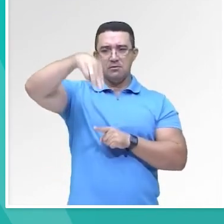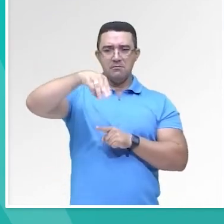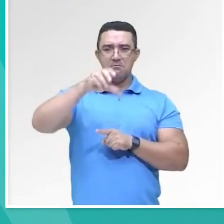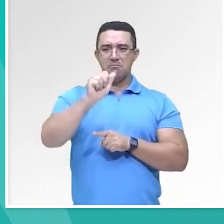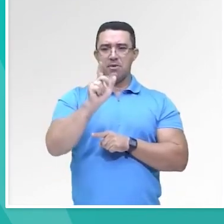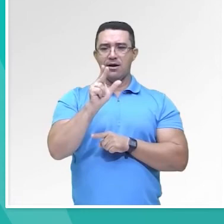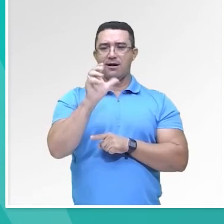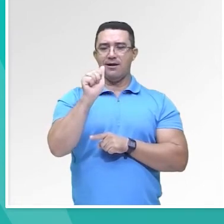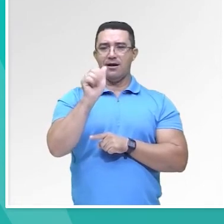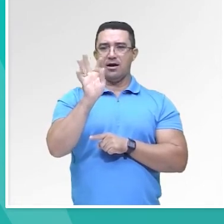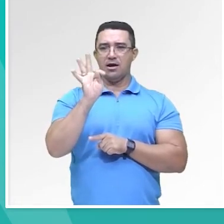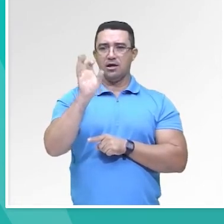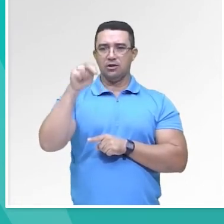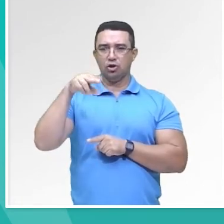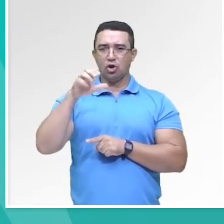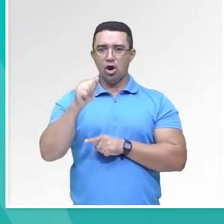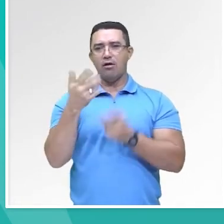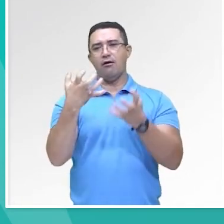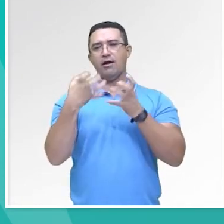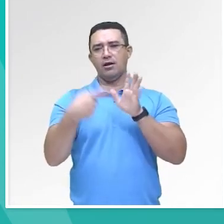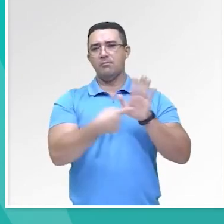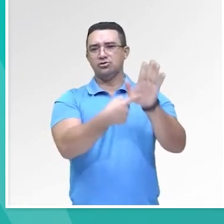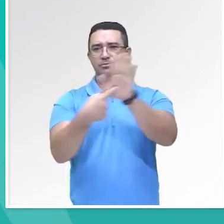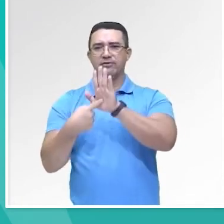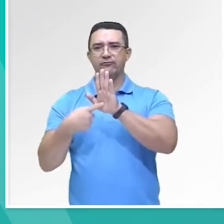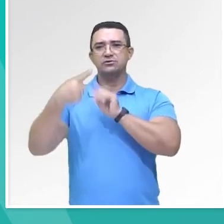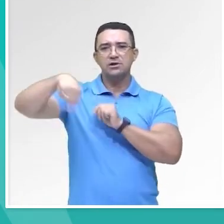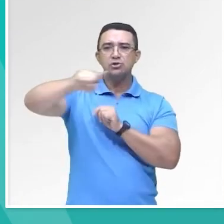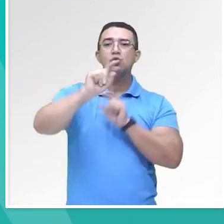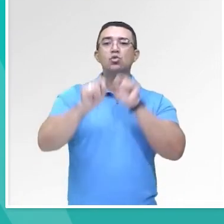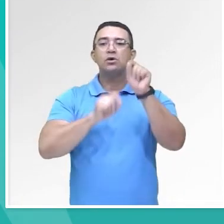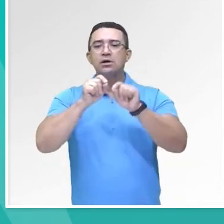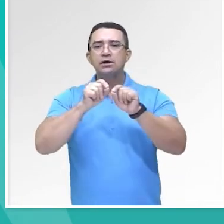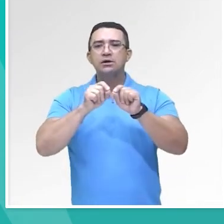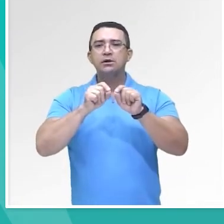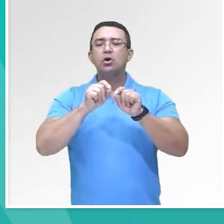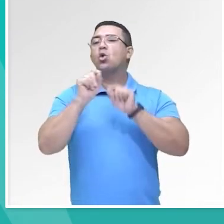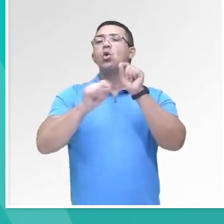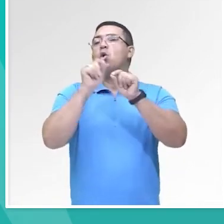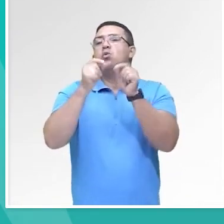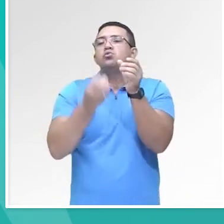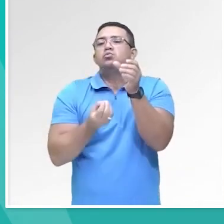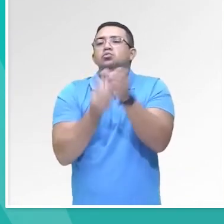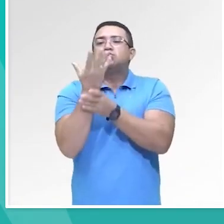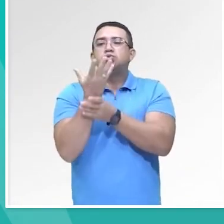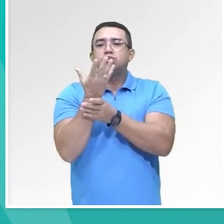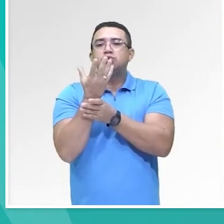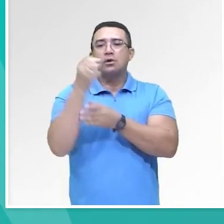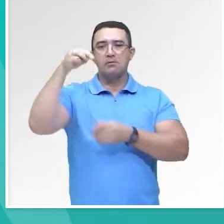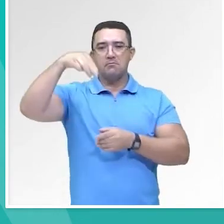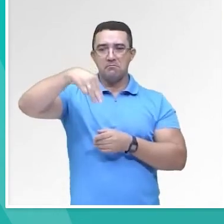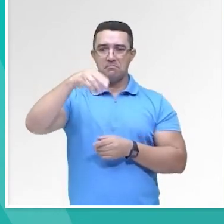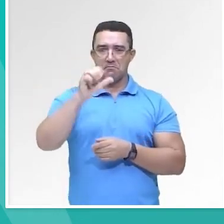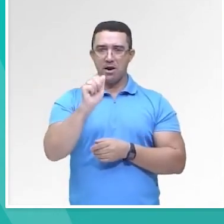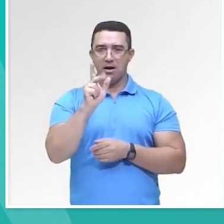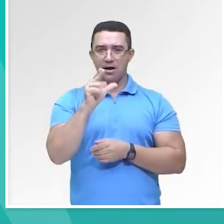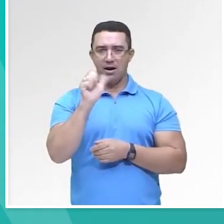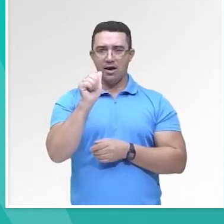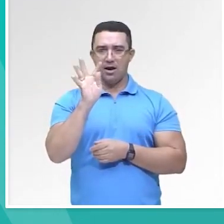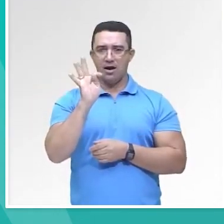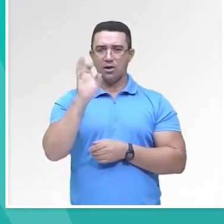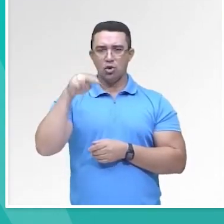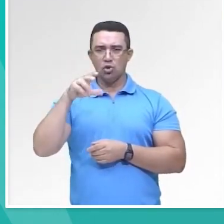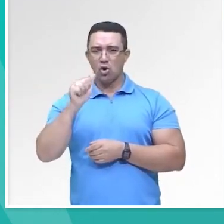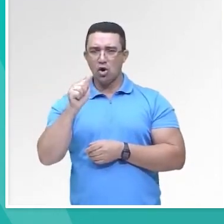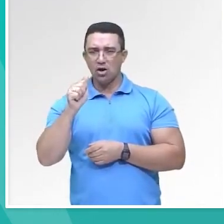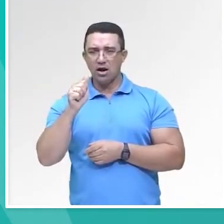uma curiosidade. Vocês sabiam, vocês sabem de como se originou a maratona? Não? Então eu vou contar